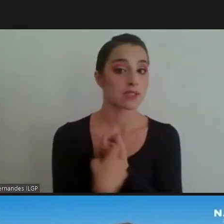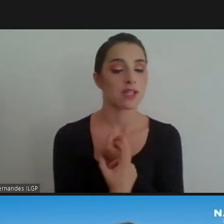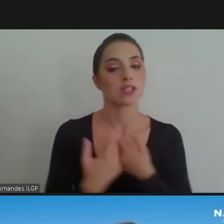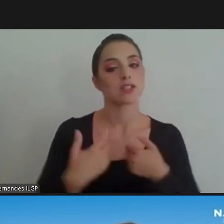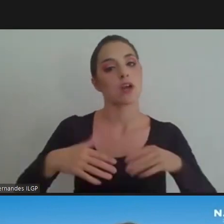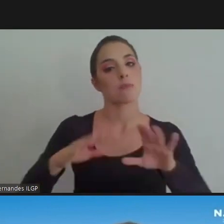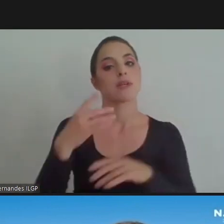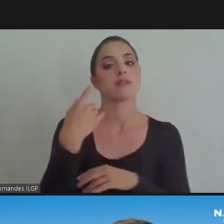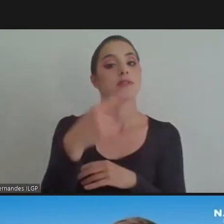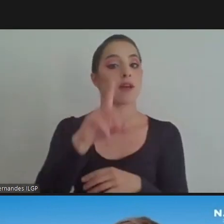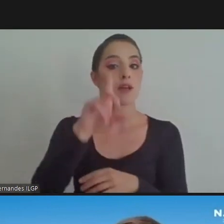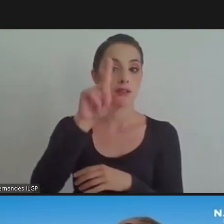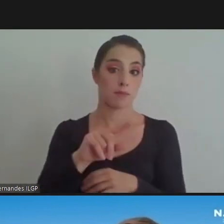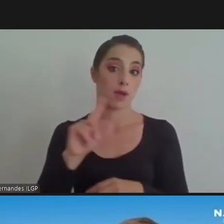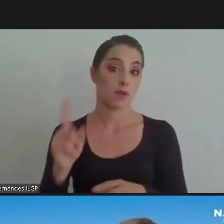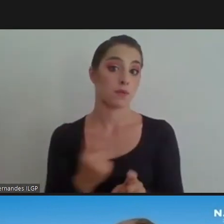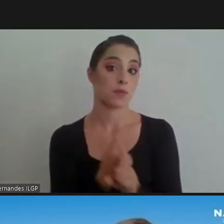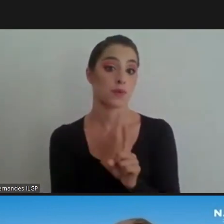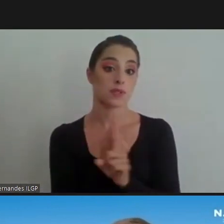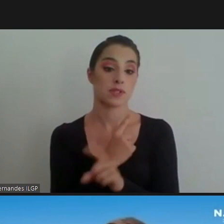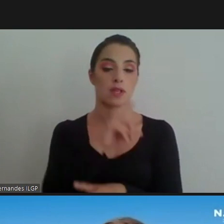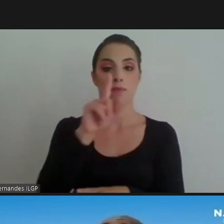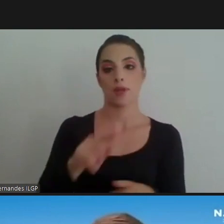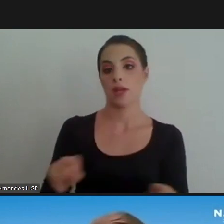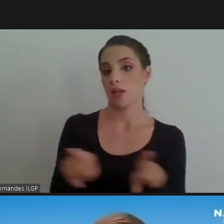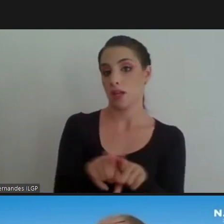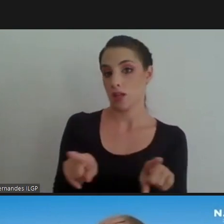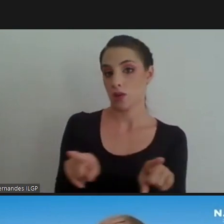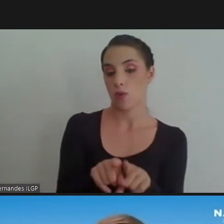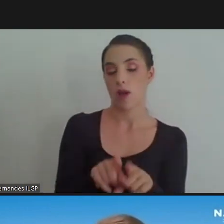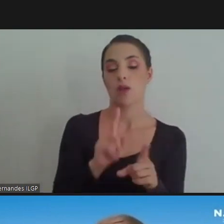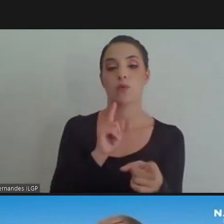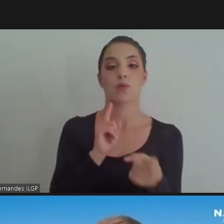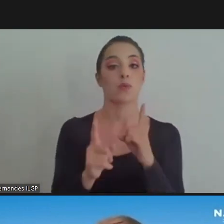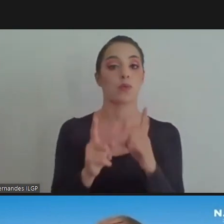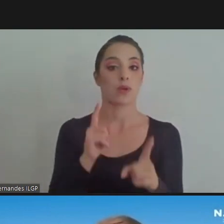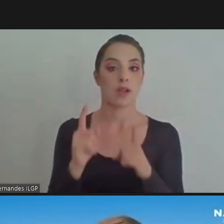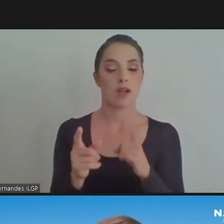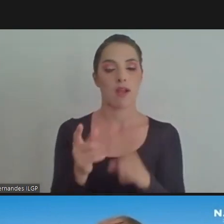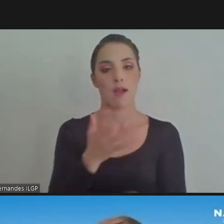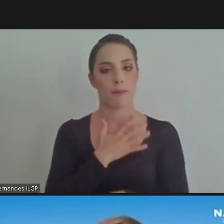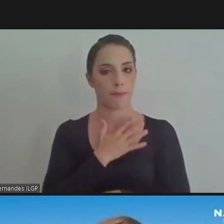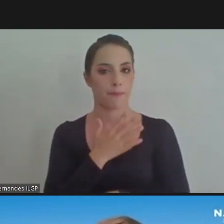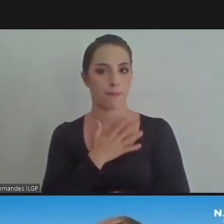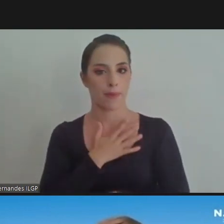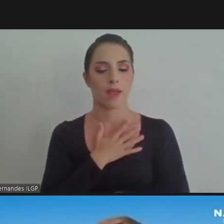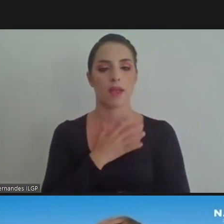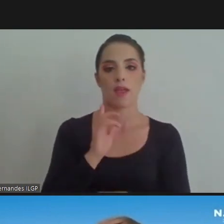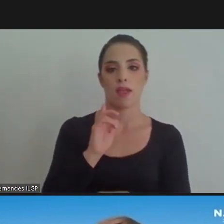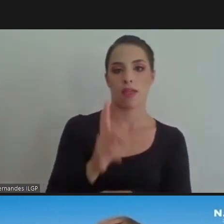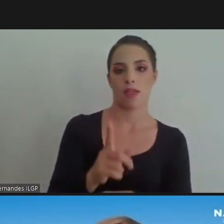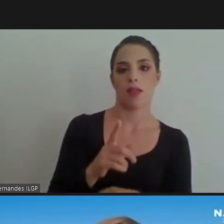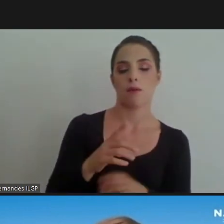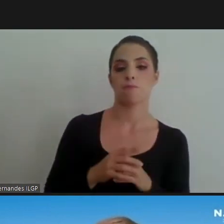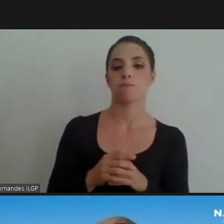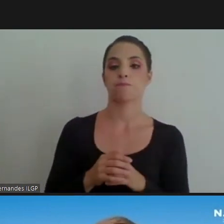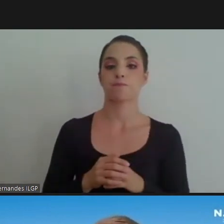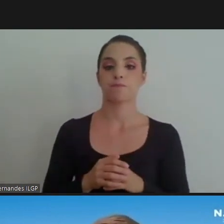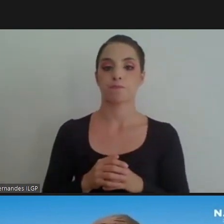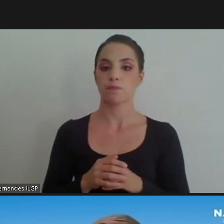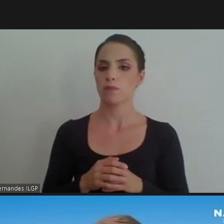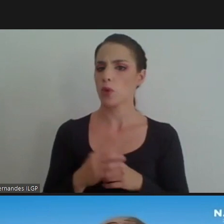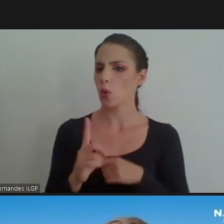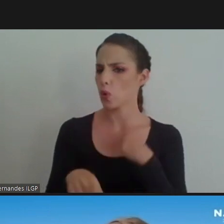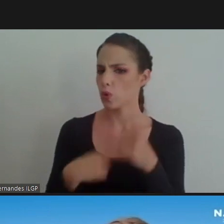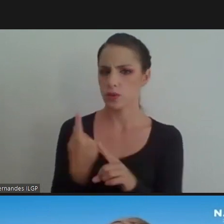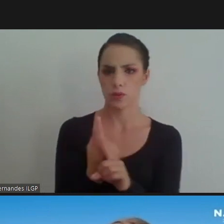aqui também outra questão que se me sugere, que é outro denominador comum, ainda muito mais